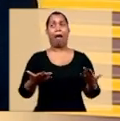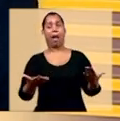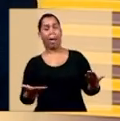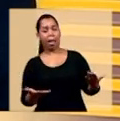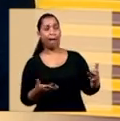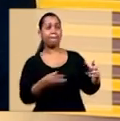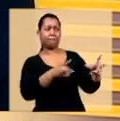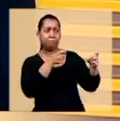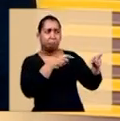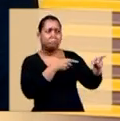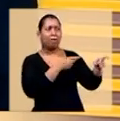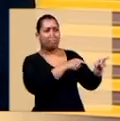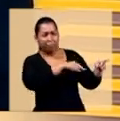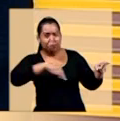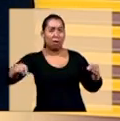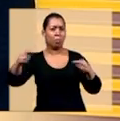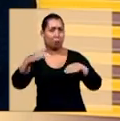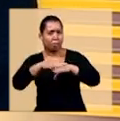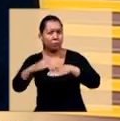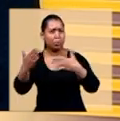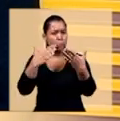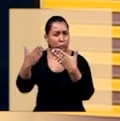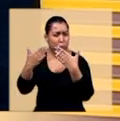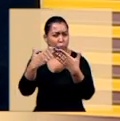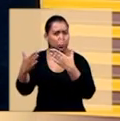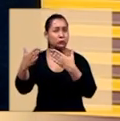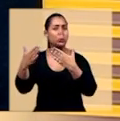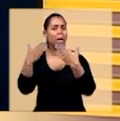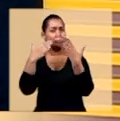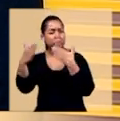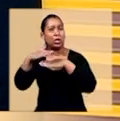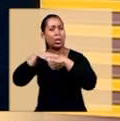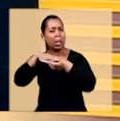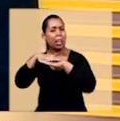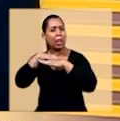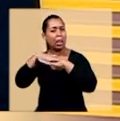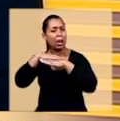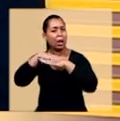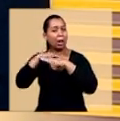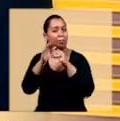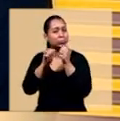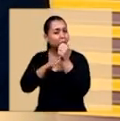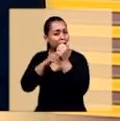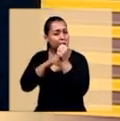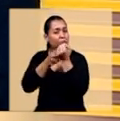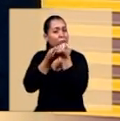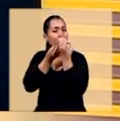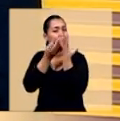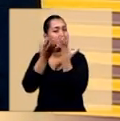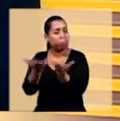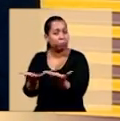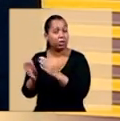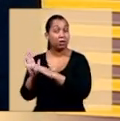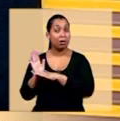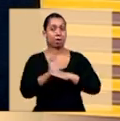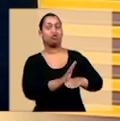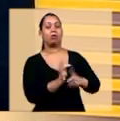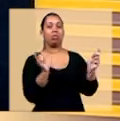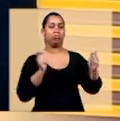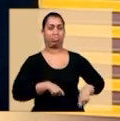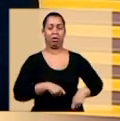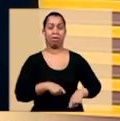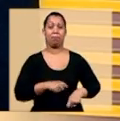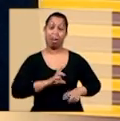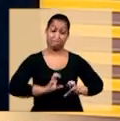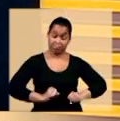isso, levar um psicólogo para ver se a pessoa pode contar o segredo dela para alguém, sem que ninguém saiba, e ajudá-la dessa